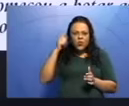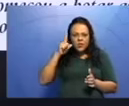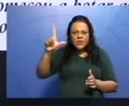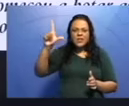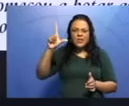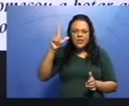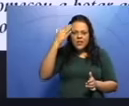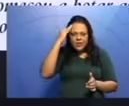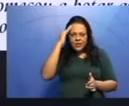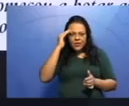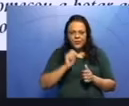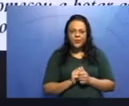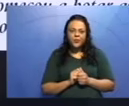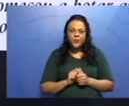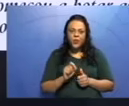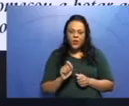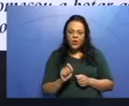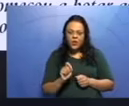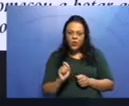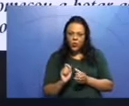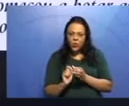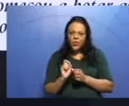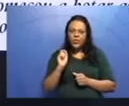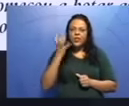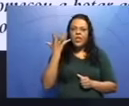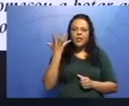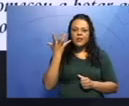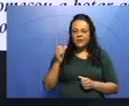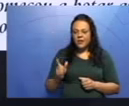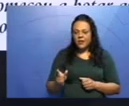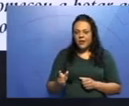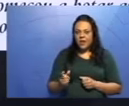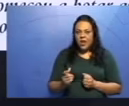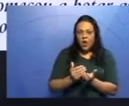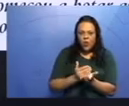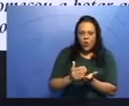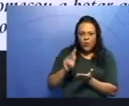que acontece. A história se inicia com uma